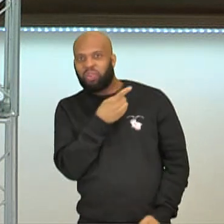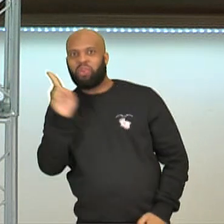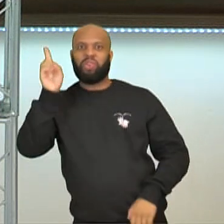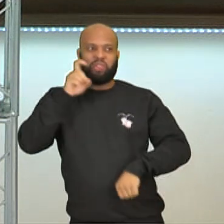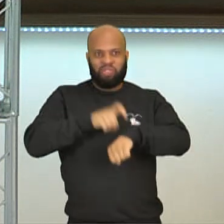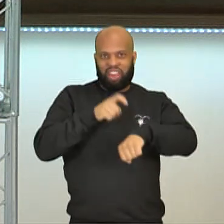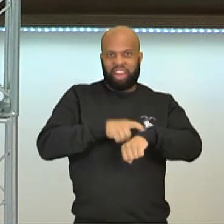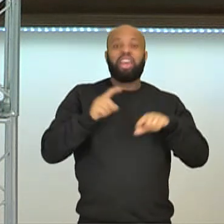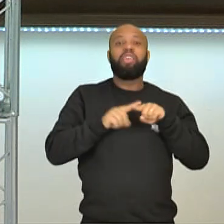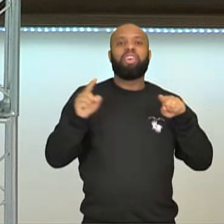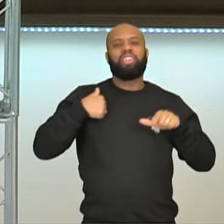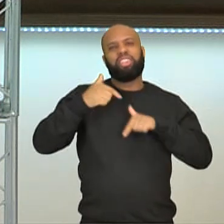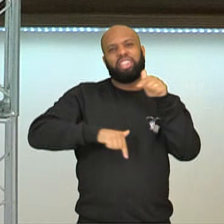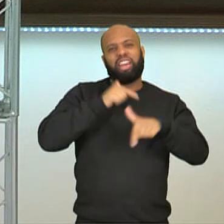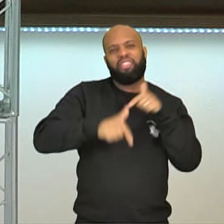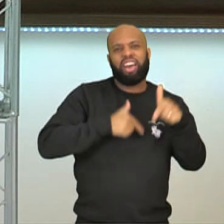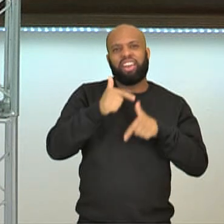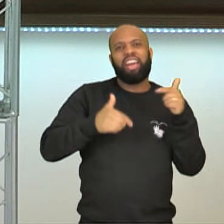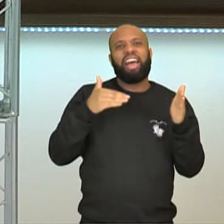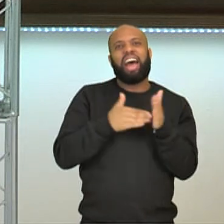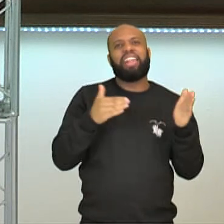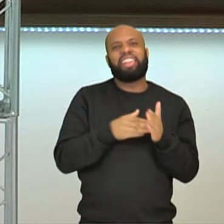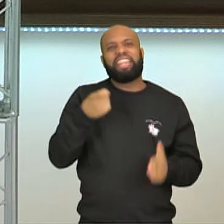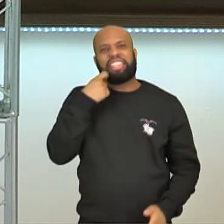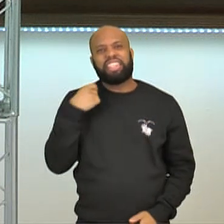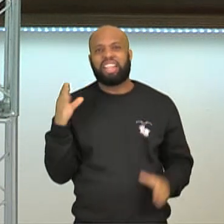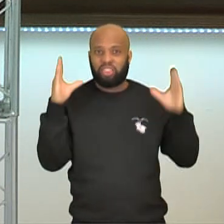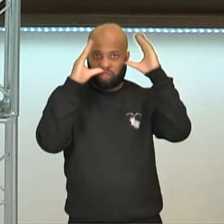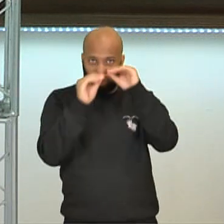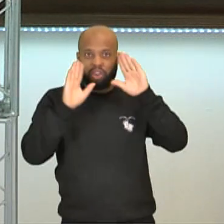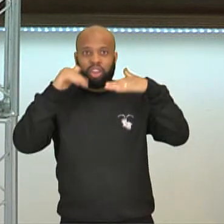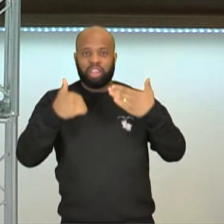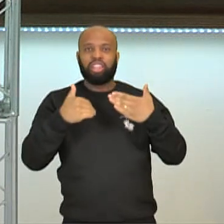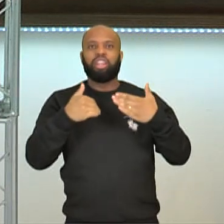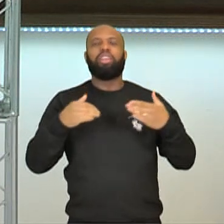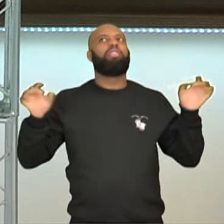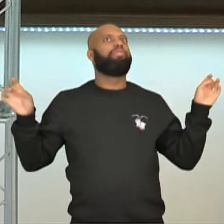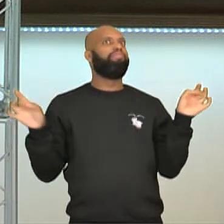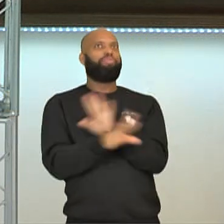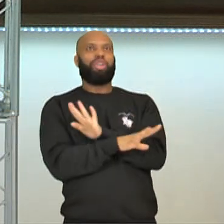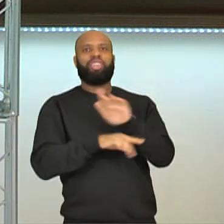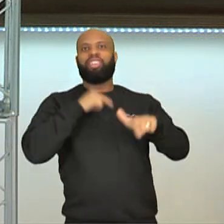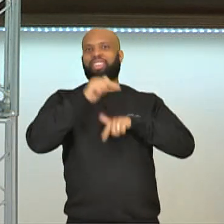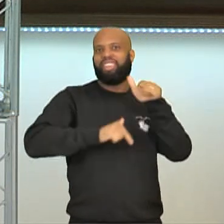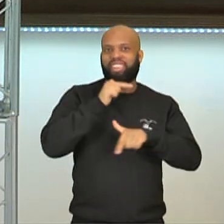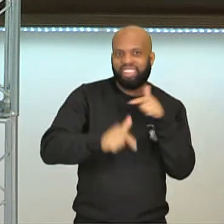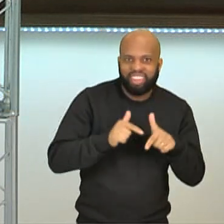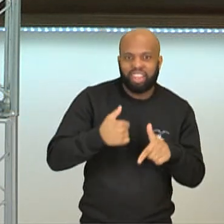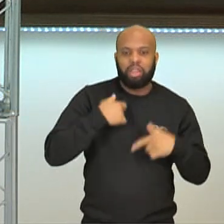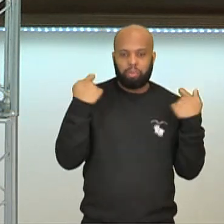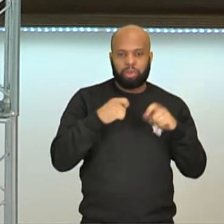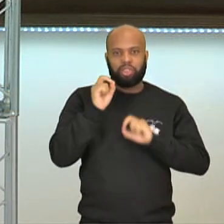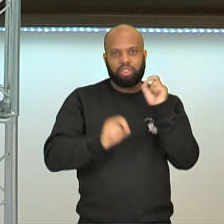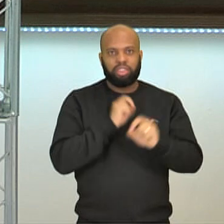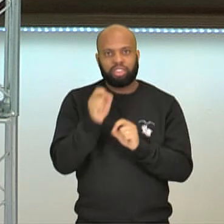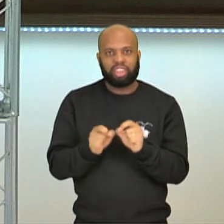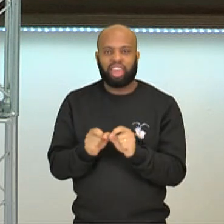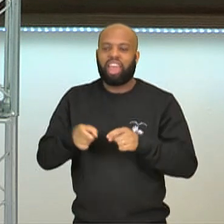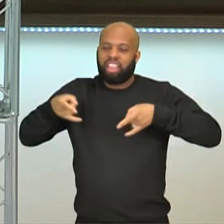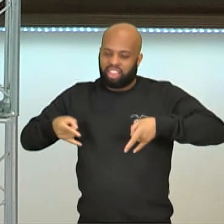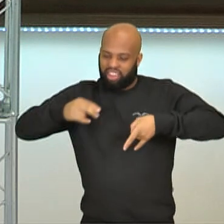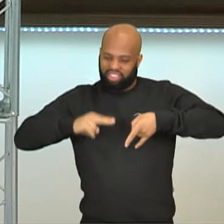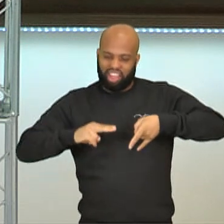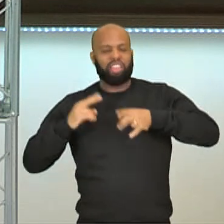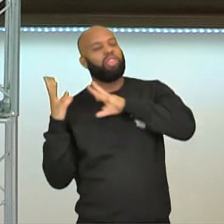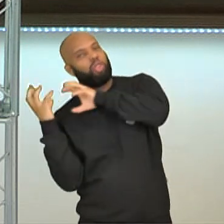O problema é que eu trabalho até sexta-feira à noite. Então, quando eu finalmente termino de trabalhar, eu preciso já deitar para dormir.